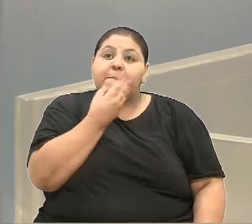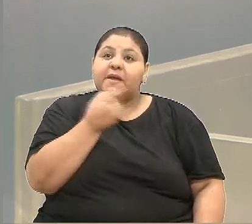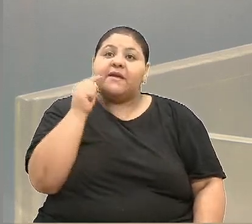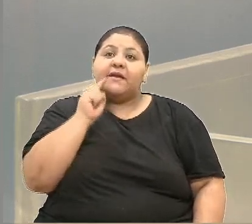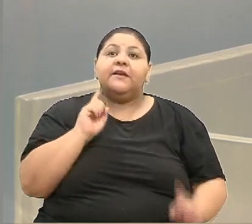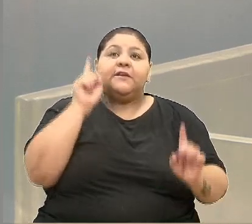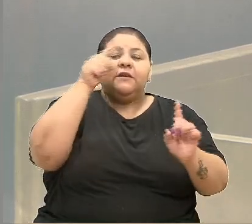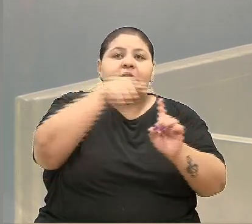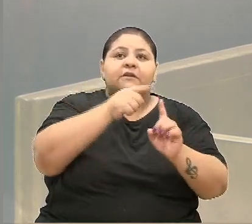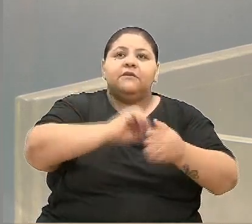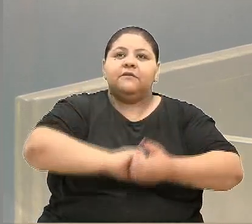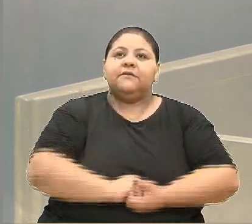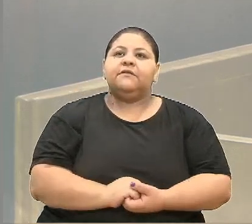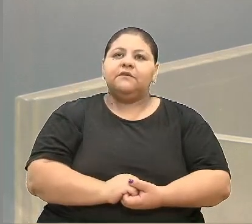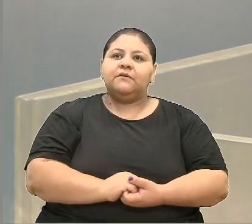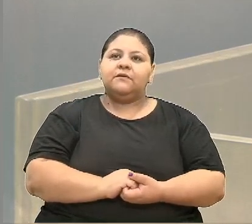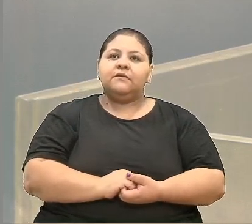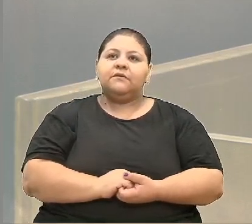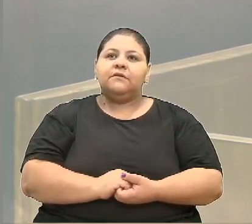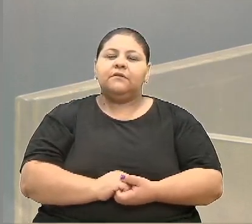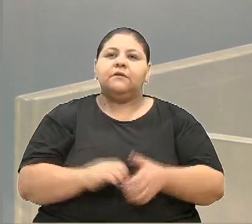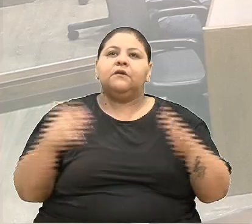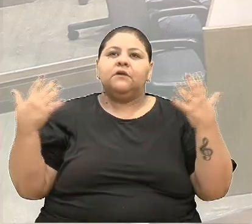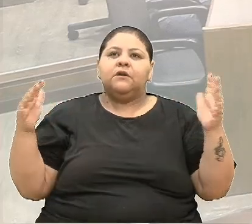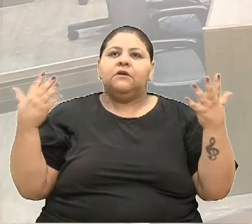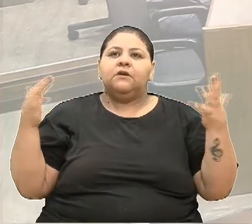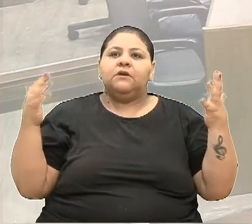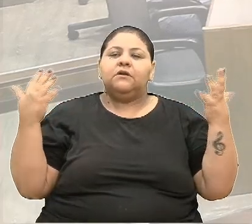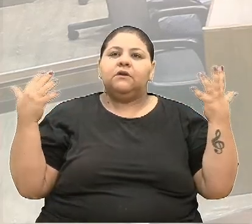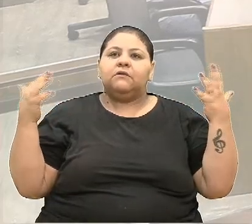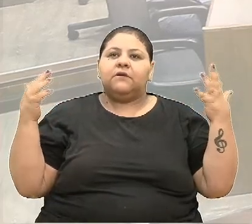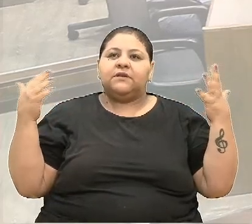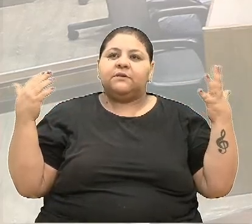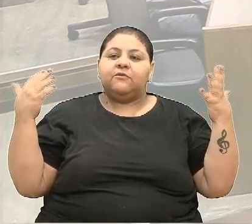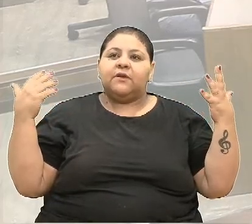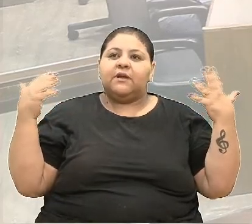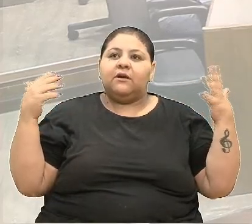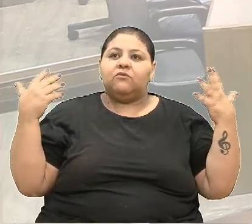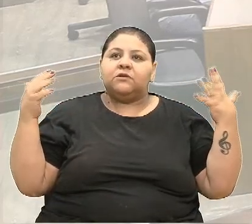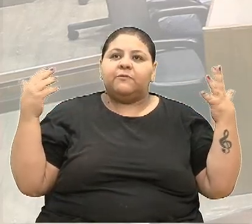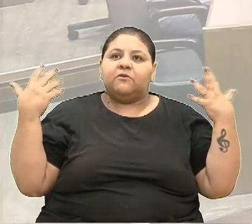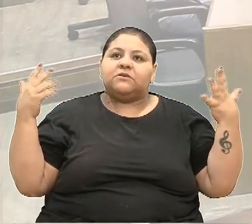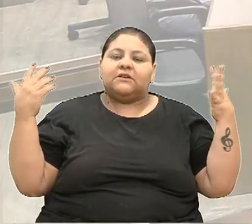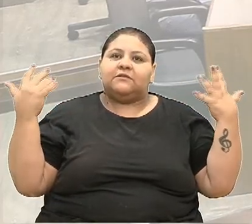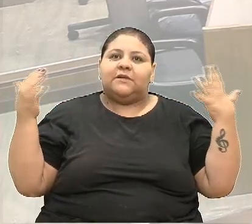Obrigada.